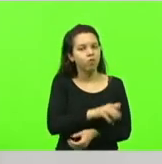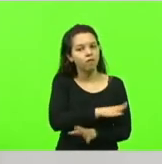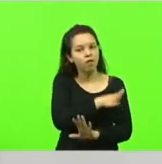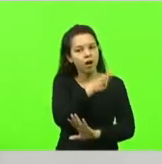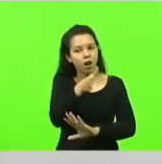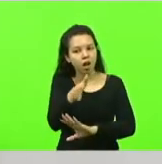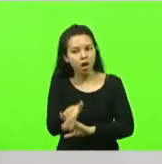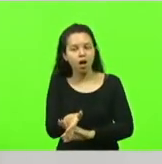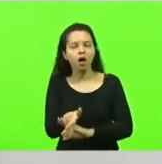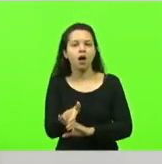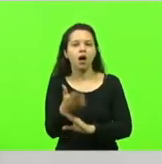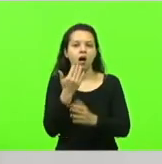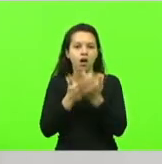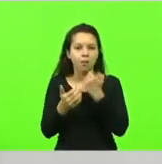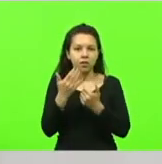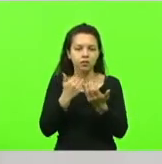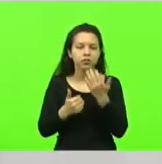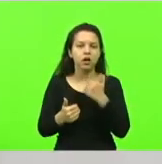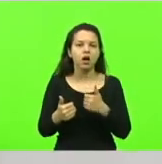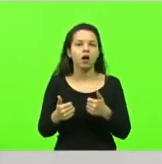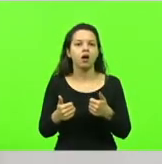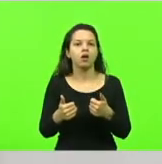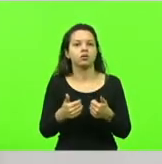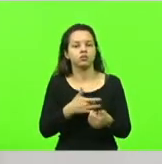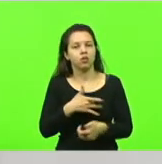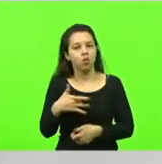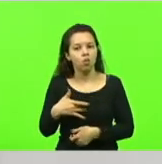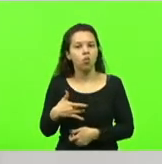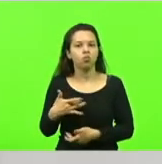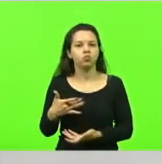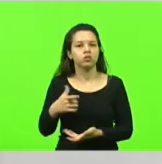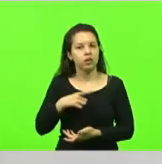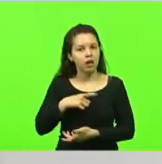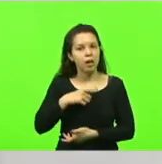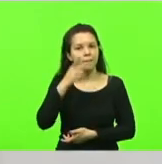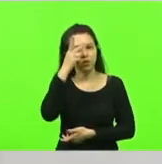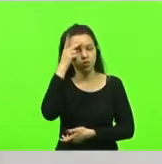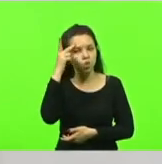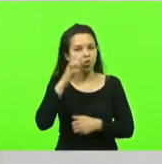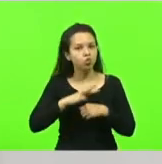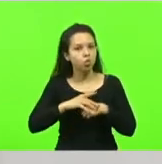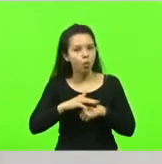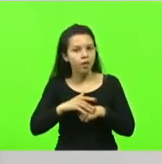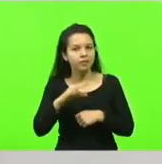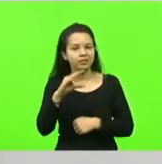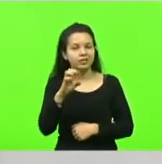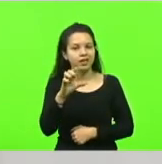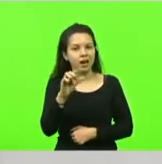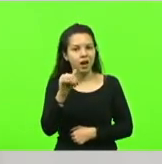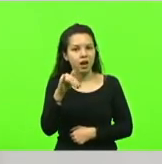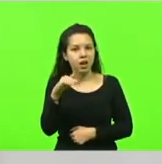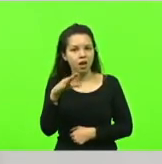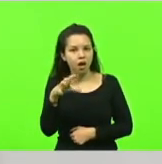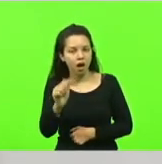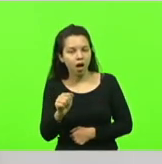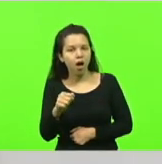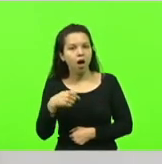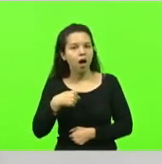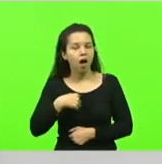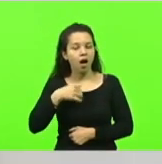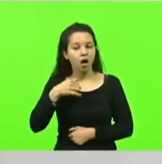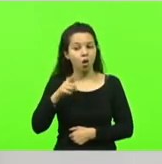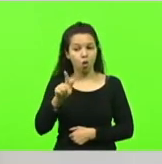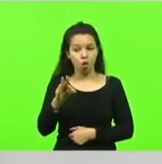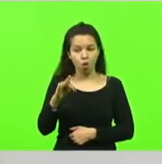de forma saudável. Tem pessoas que têm a doença celíaca, são intolerantes ao glúten. Se ele comer um